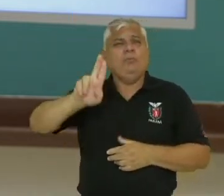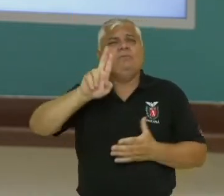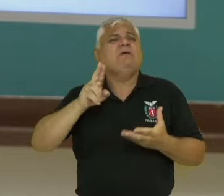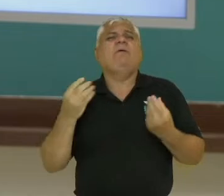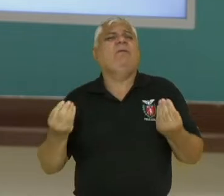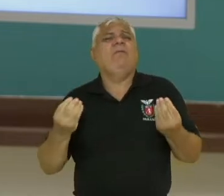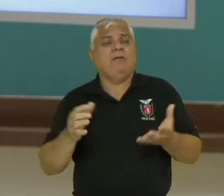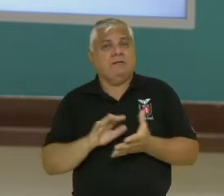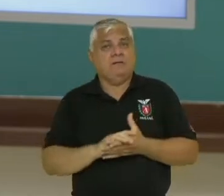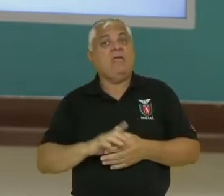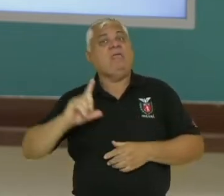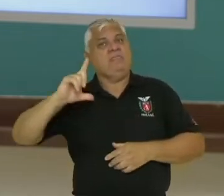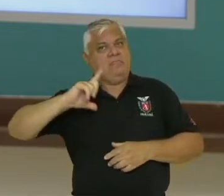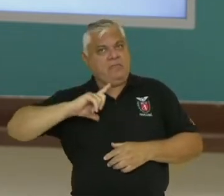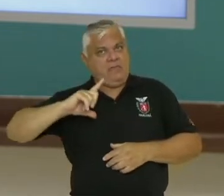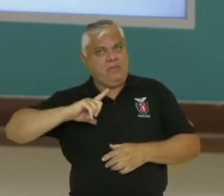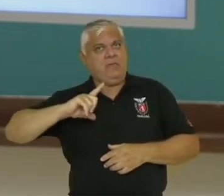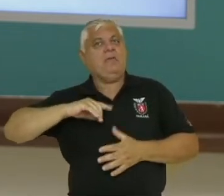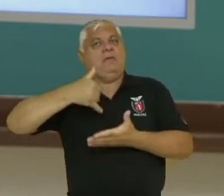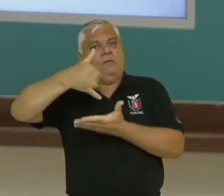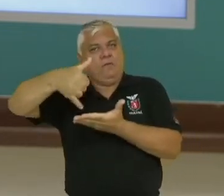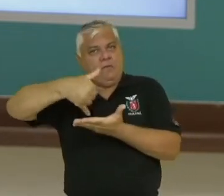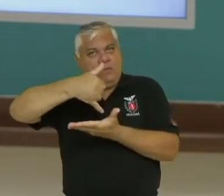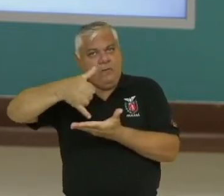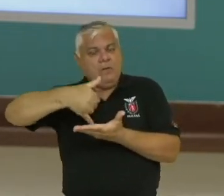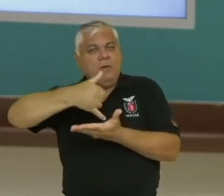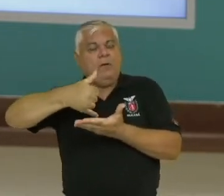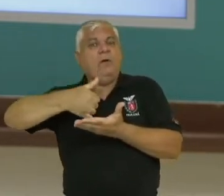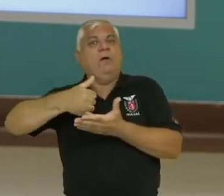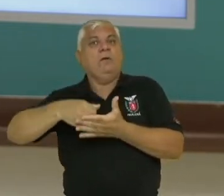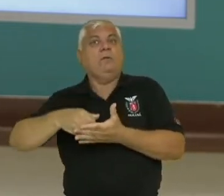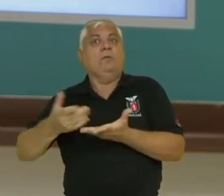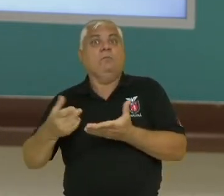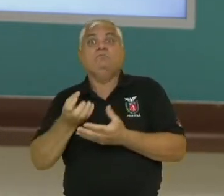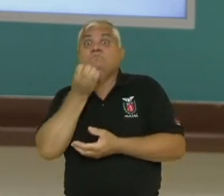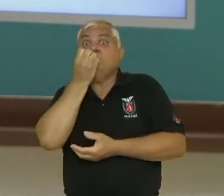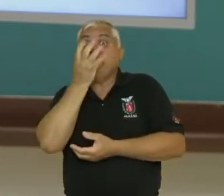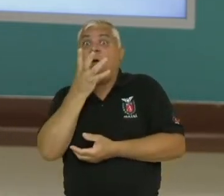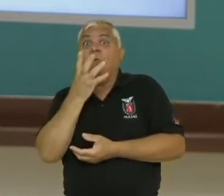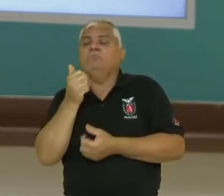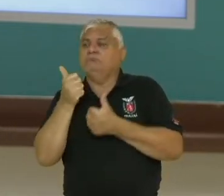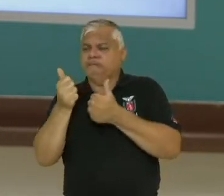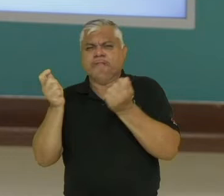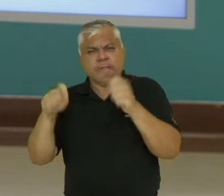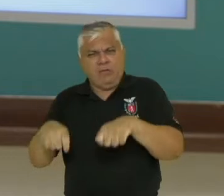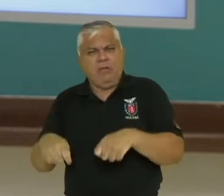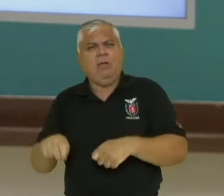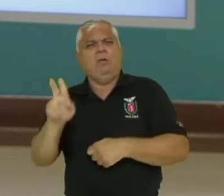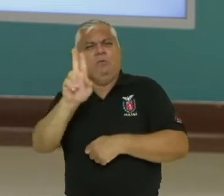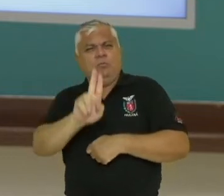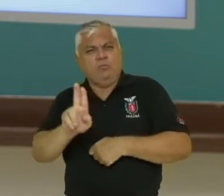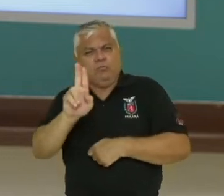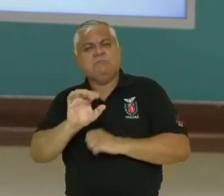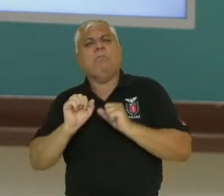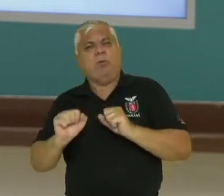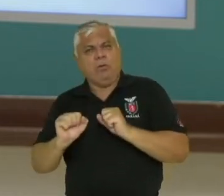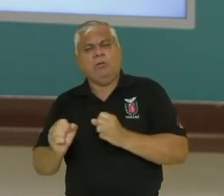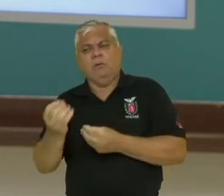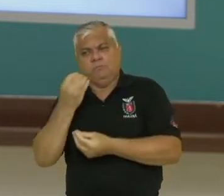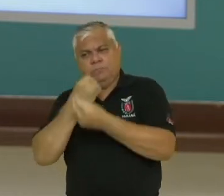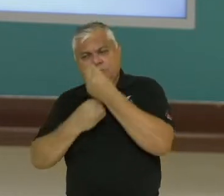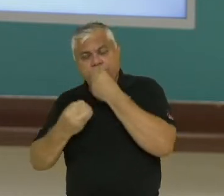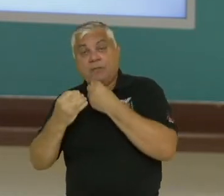Existem gorduras, né? Ou seja, óleos que são bons, que nós podemos e devemos consumir.